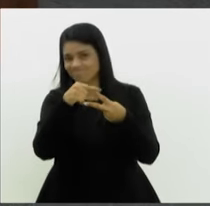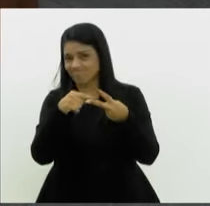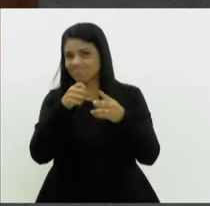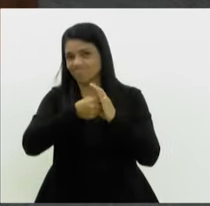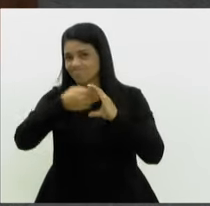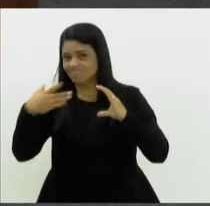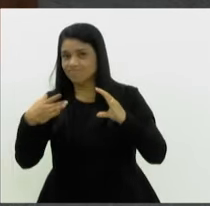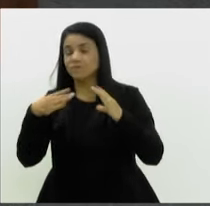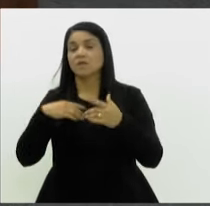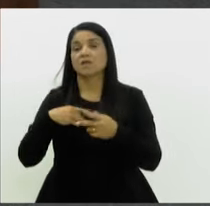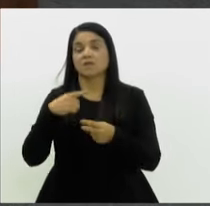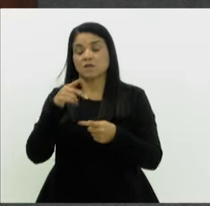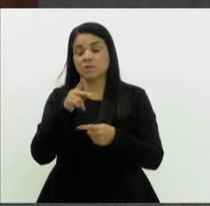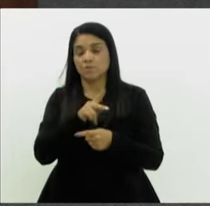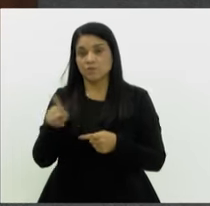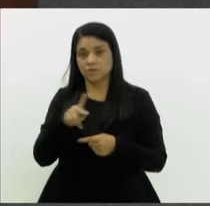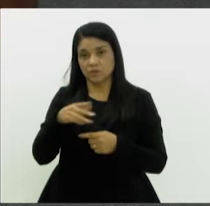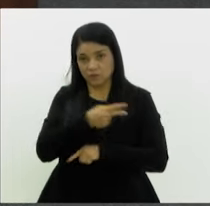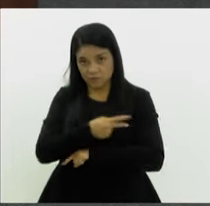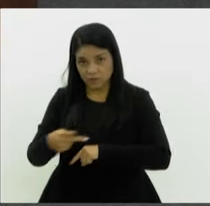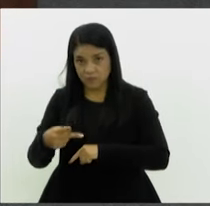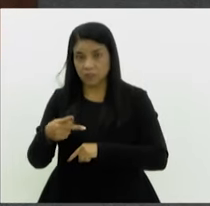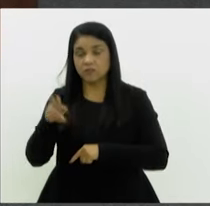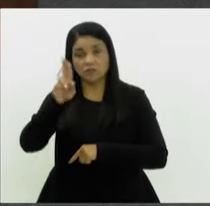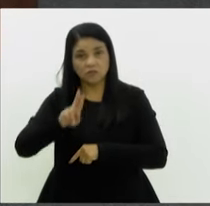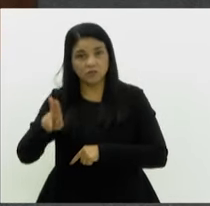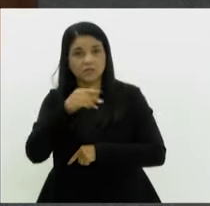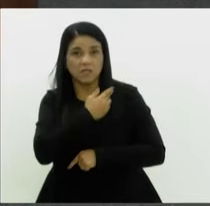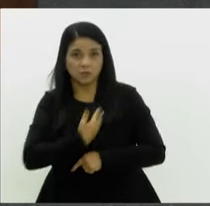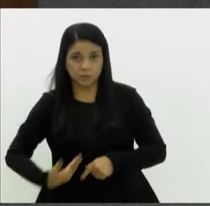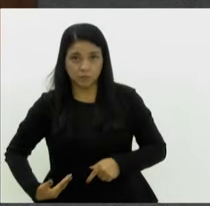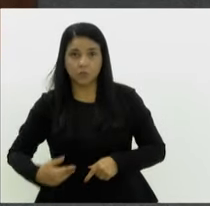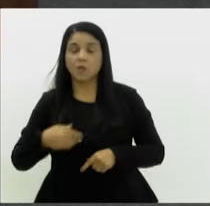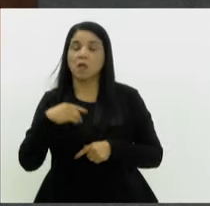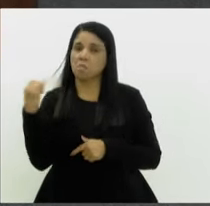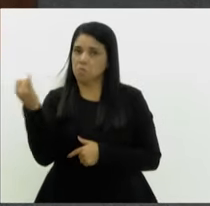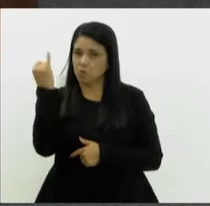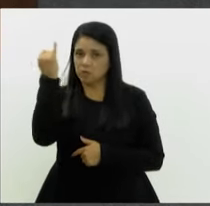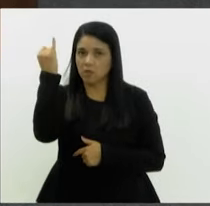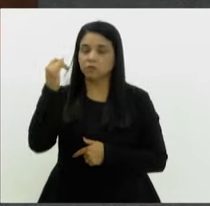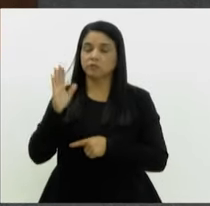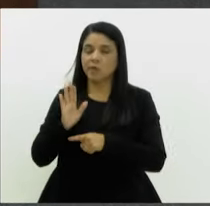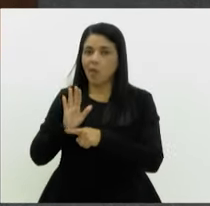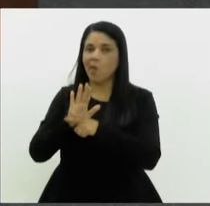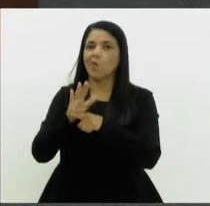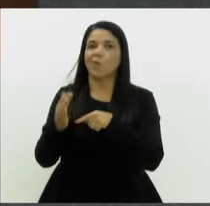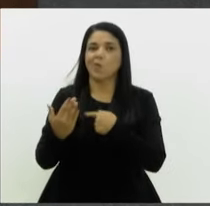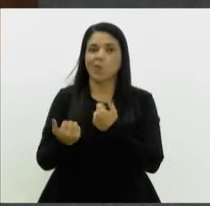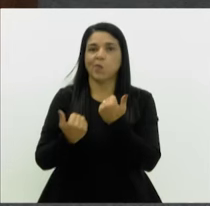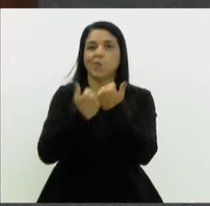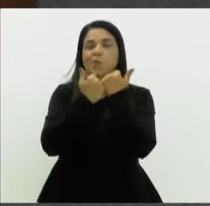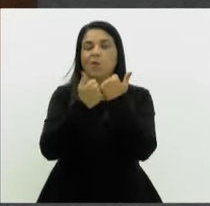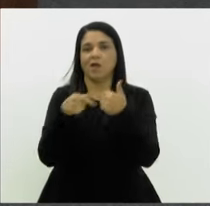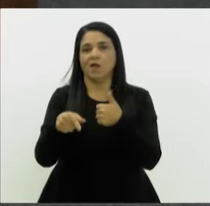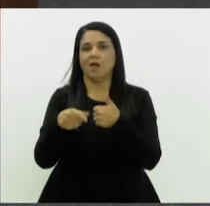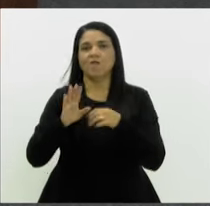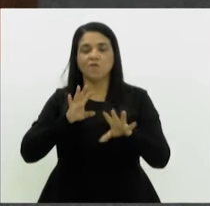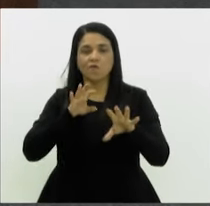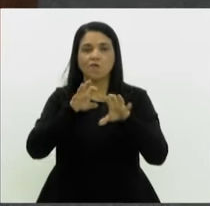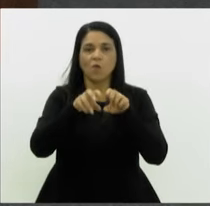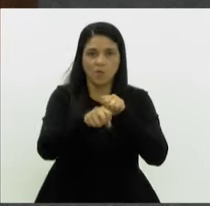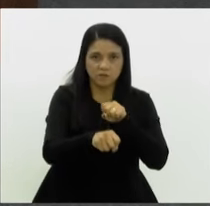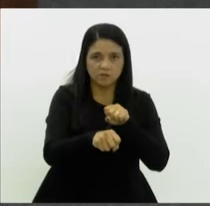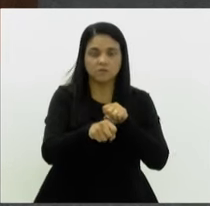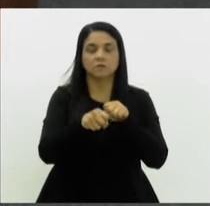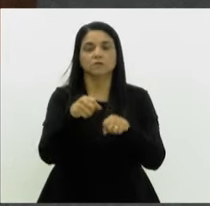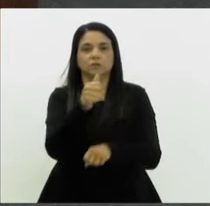do professor visitante nas universidades públicas, é uma figura importante que contribui com a formação